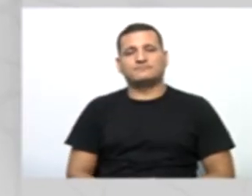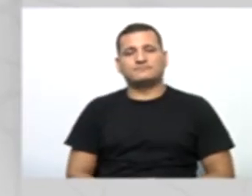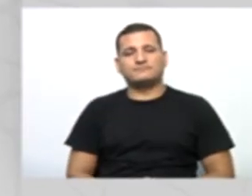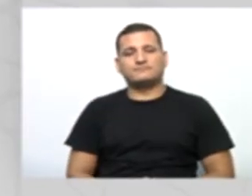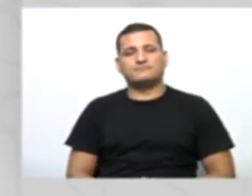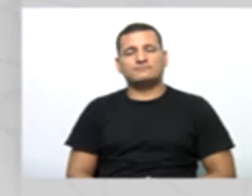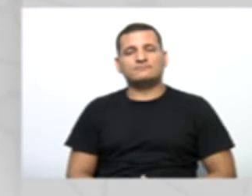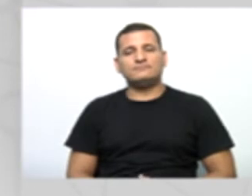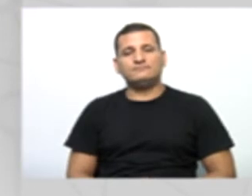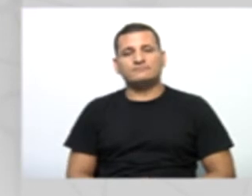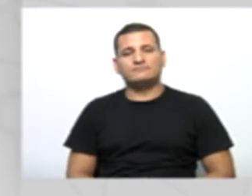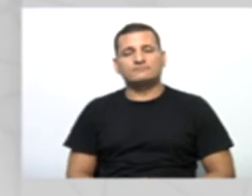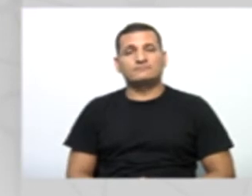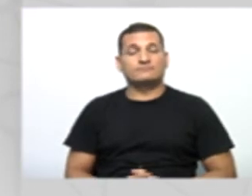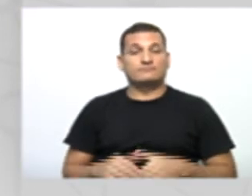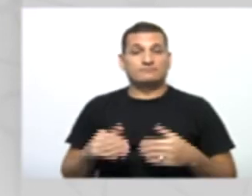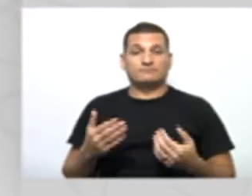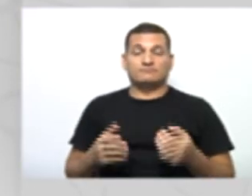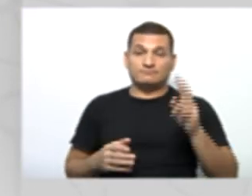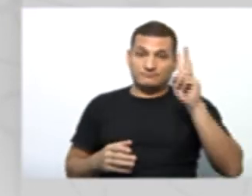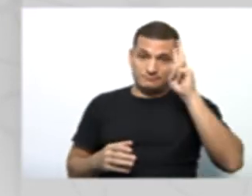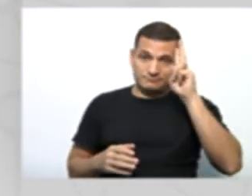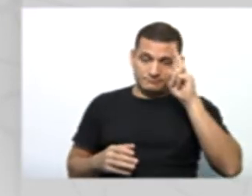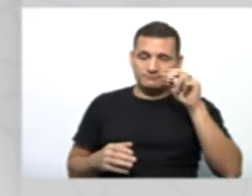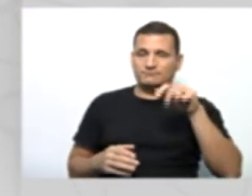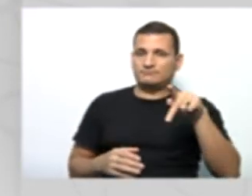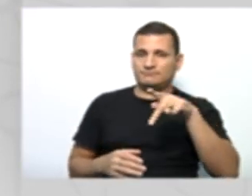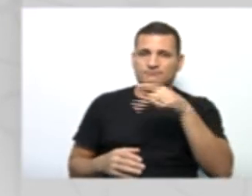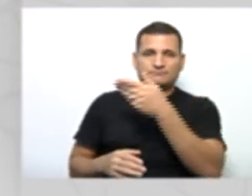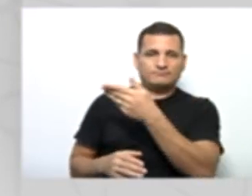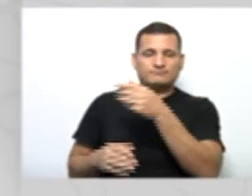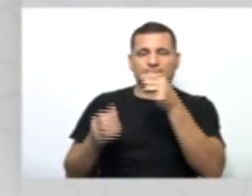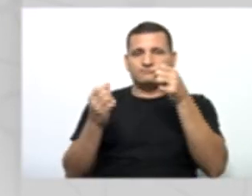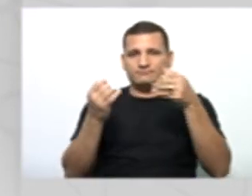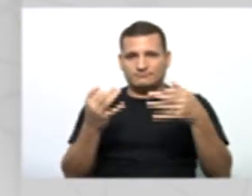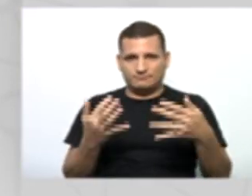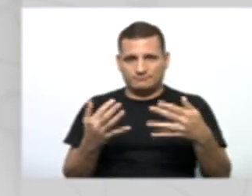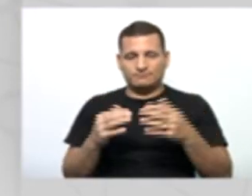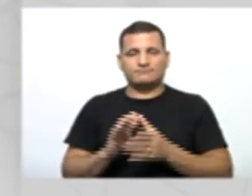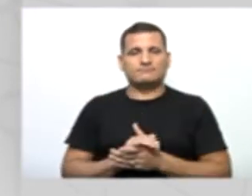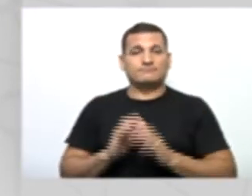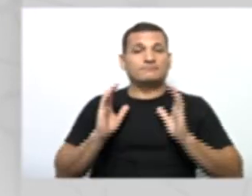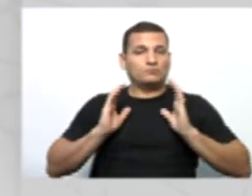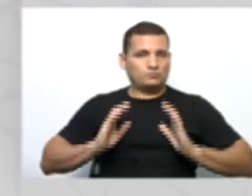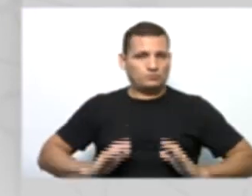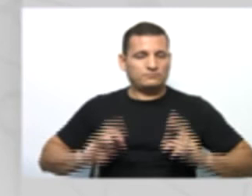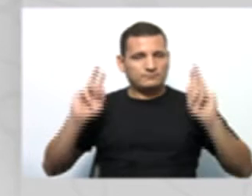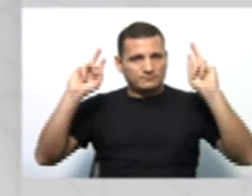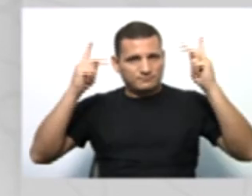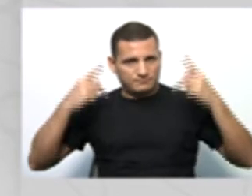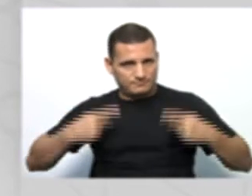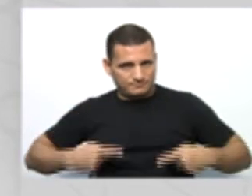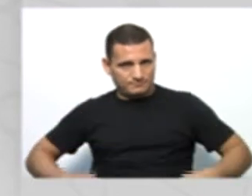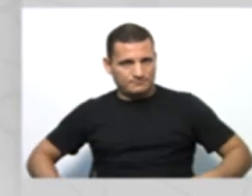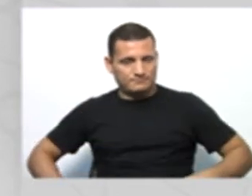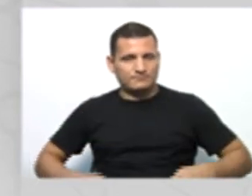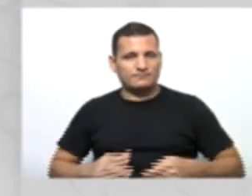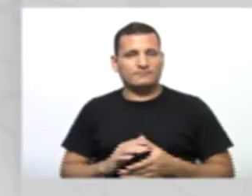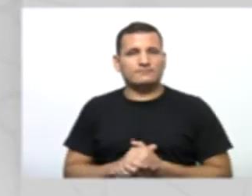bem, professor Wesley. Lembrando, como o professor Wesley falou, pessoal, em relação à conduta humana, quando